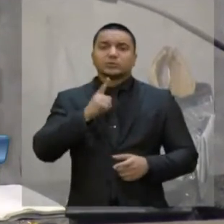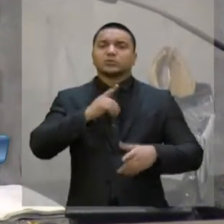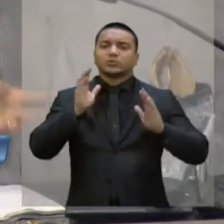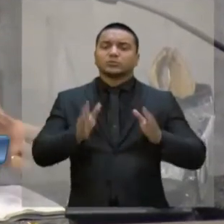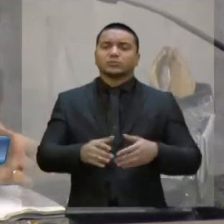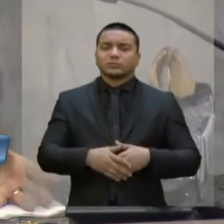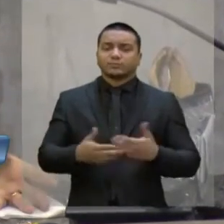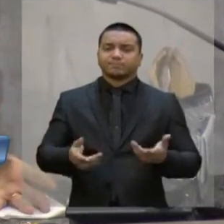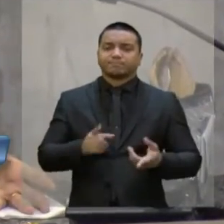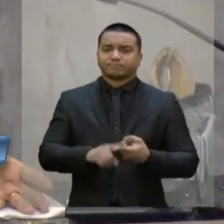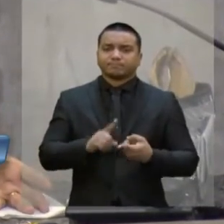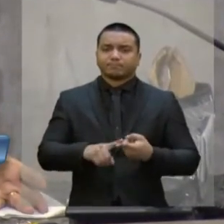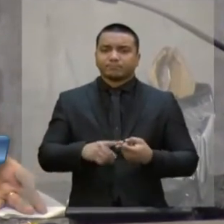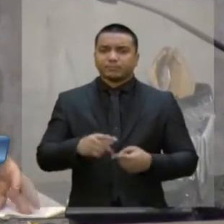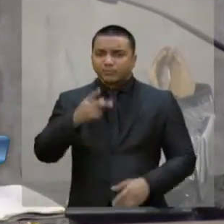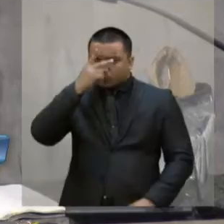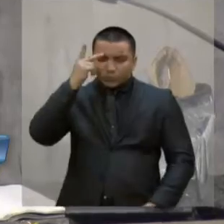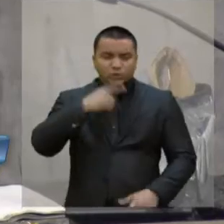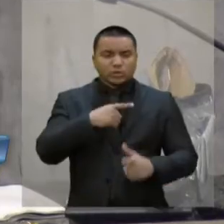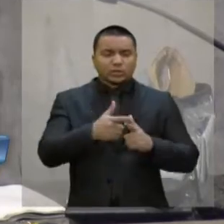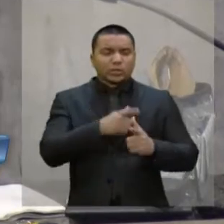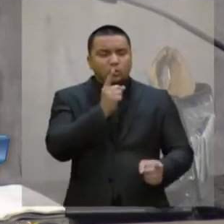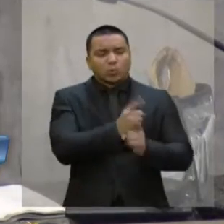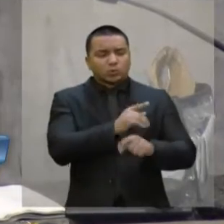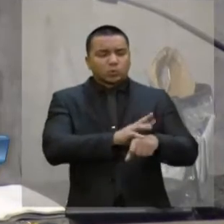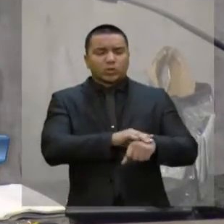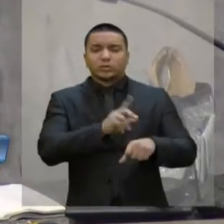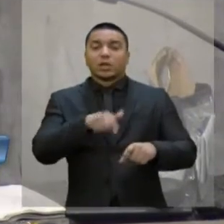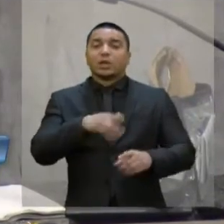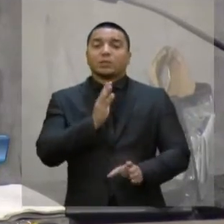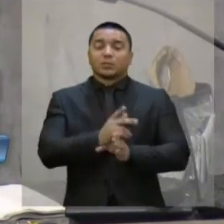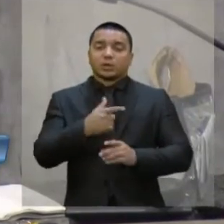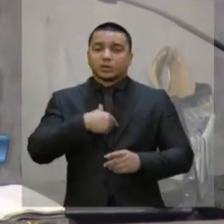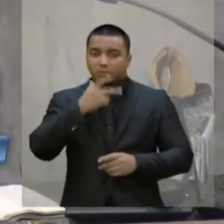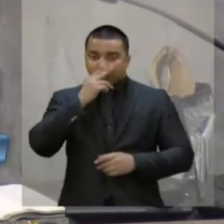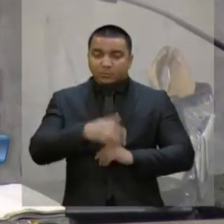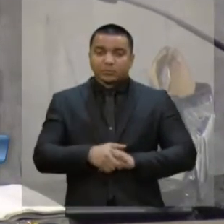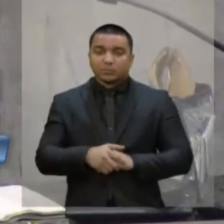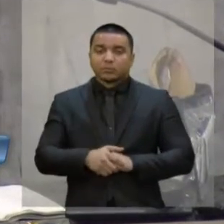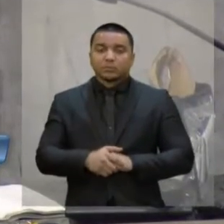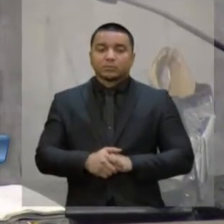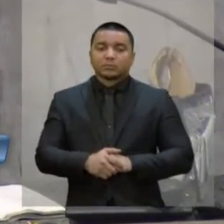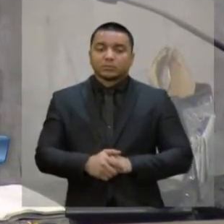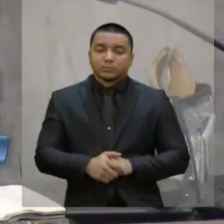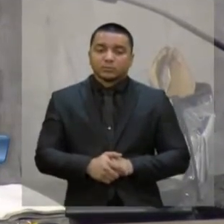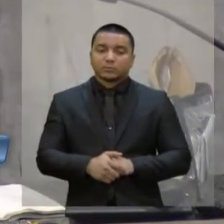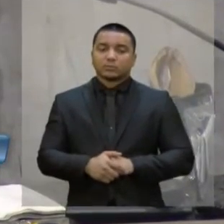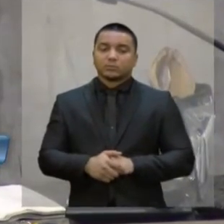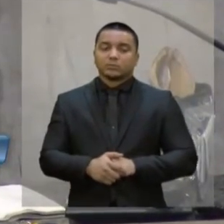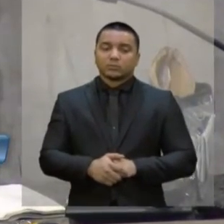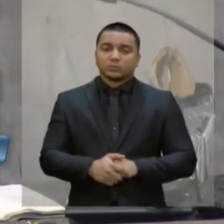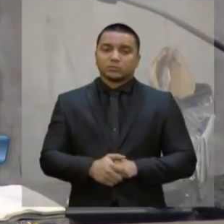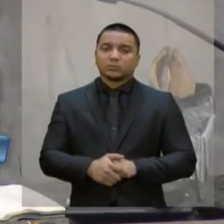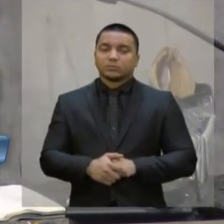de vários hematologistas, sempre na anamnese, tomando um pouquinho do tempo de Vossa Excelência. Não, fique à vontade, que inclusive esse é um tema que a